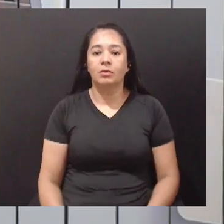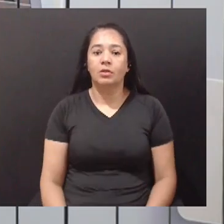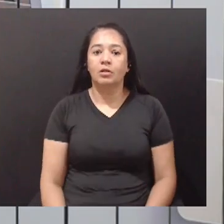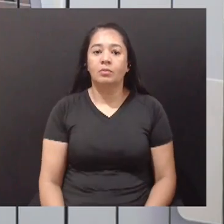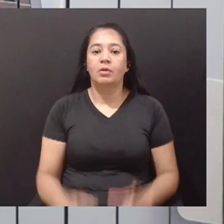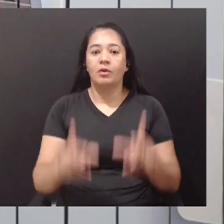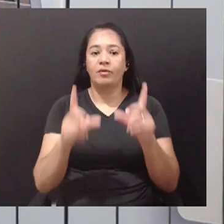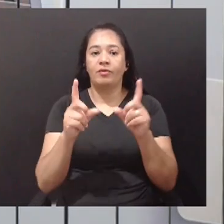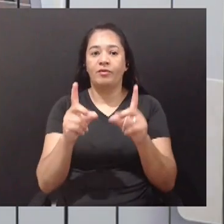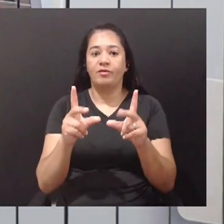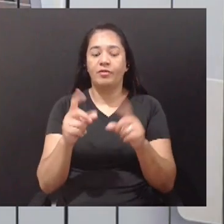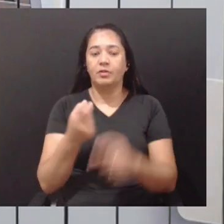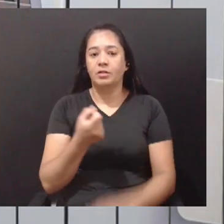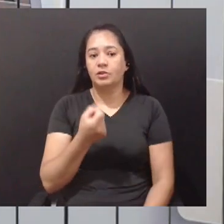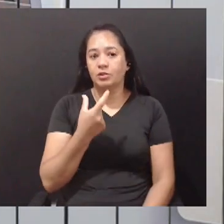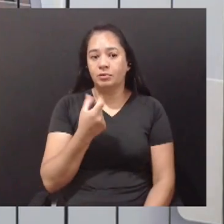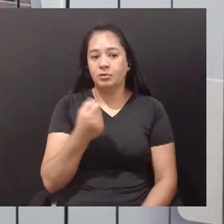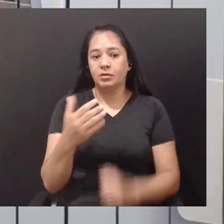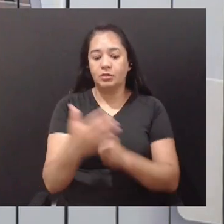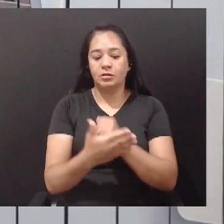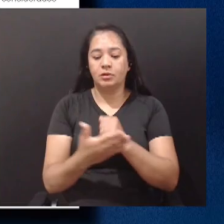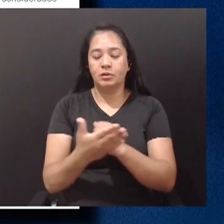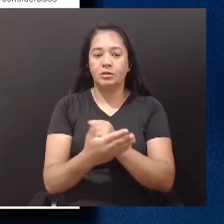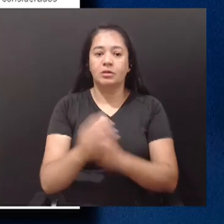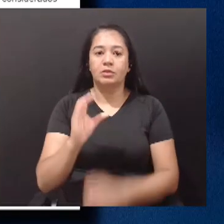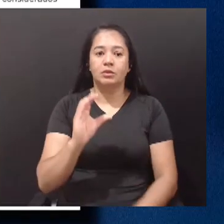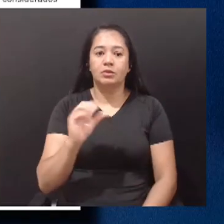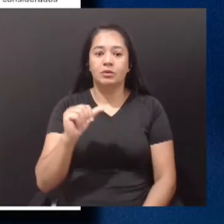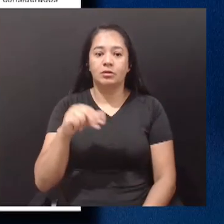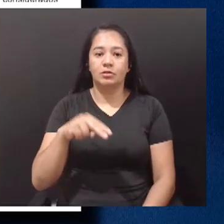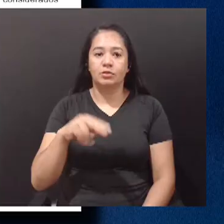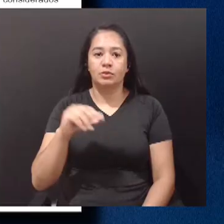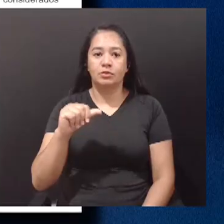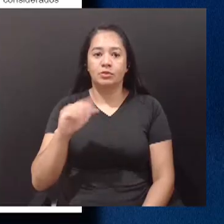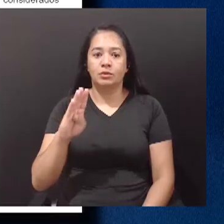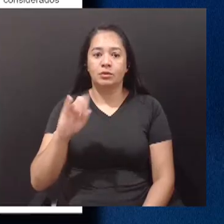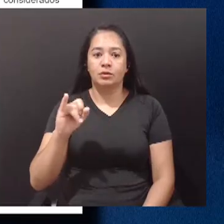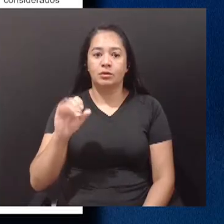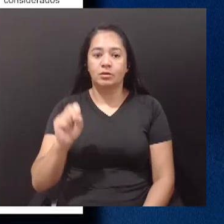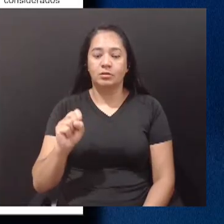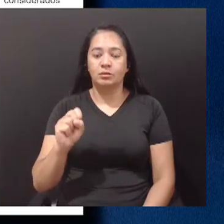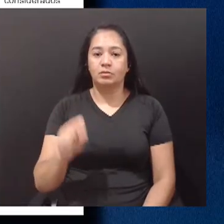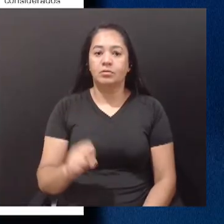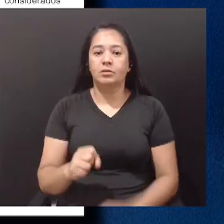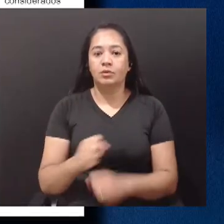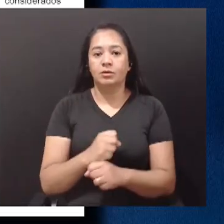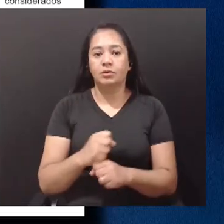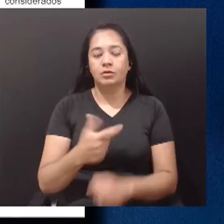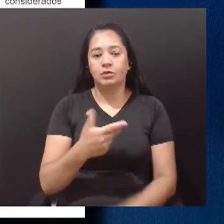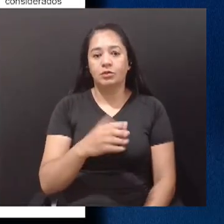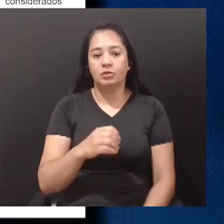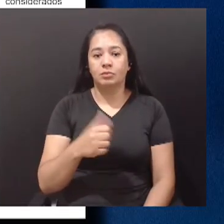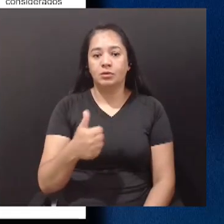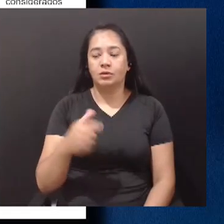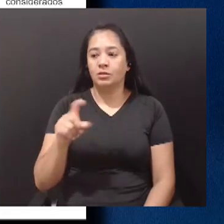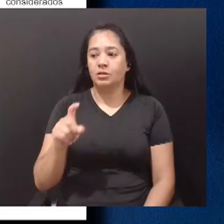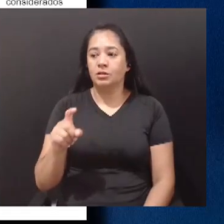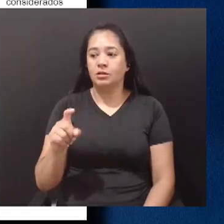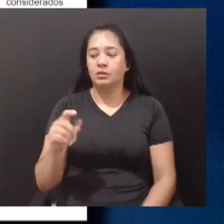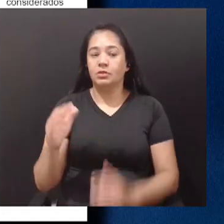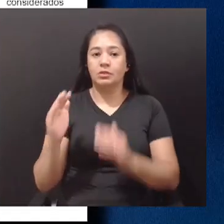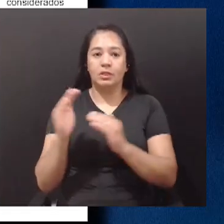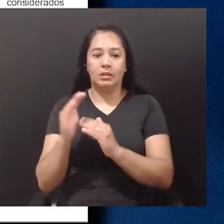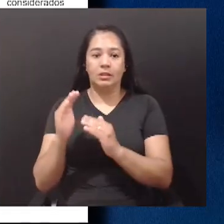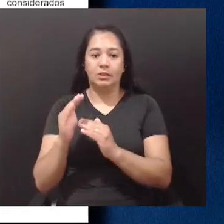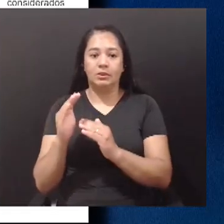de medicamentos à base de cannabis. Desde 2015, tramita na Câmara Federal o projeto de lei de